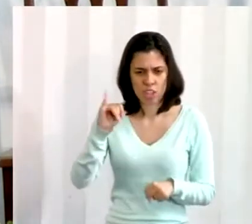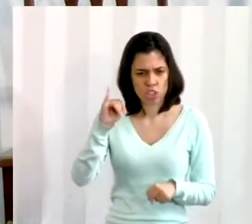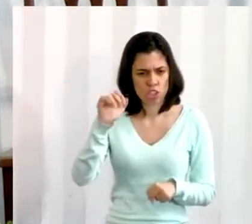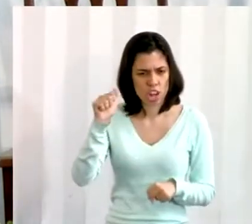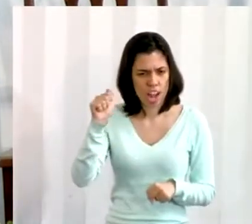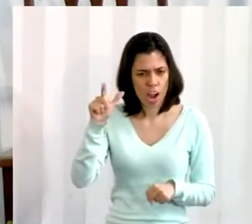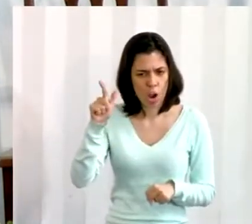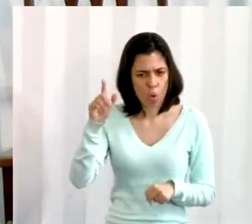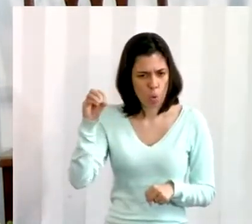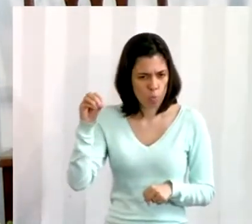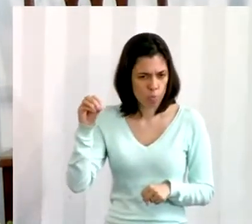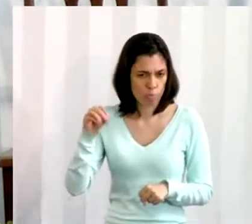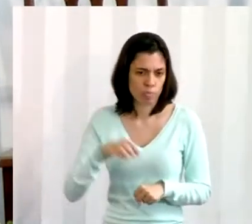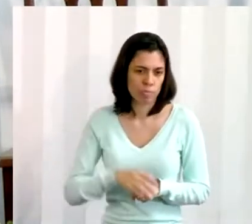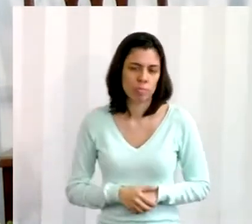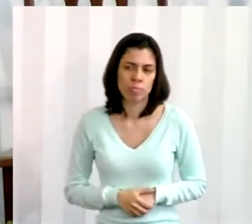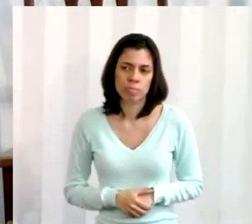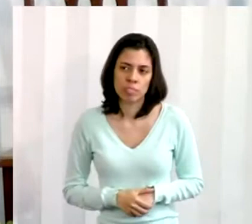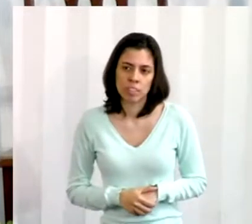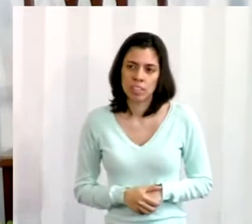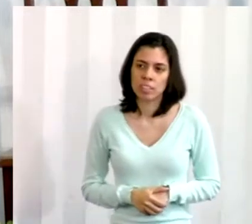Tiago, por favor.